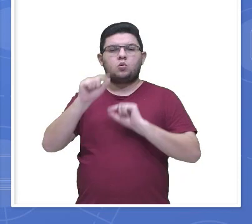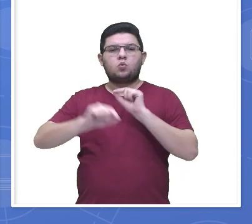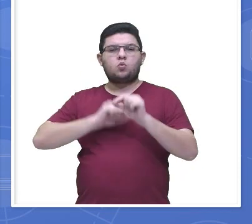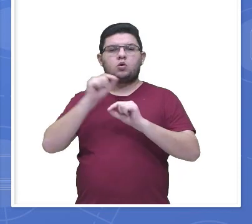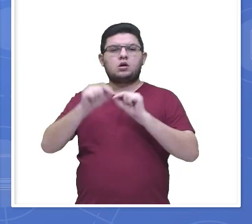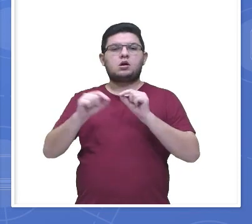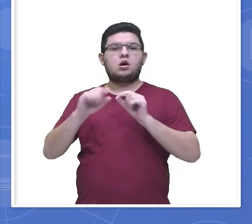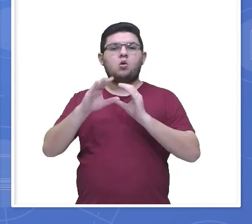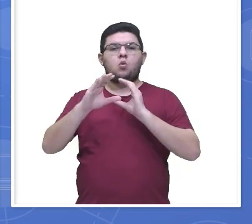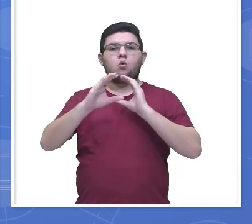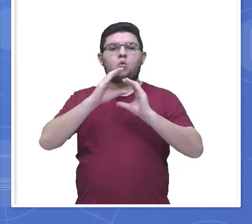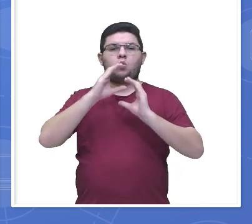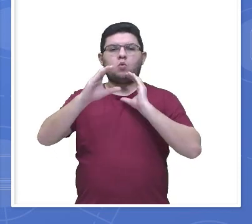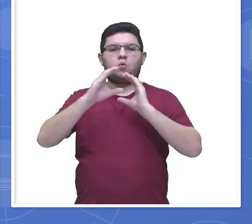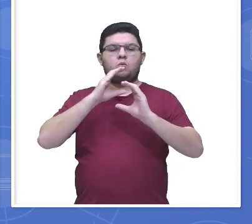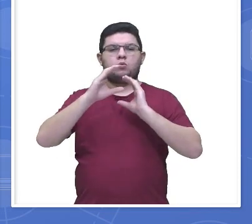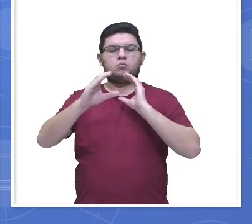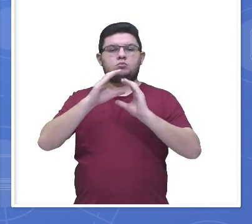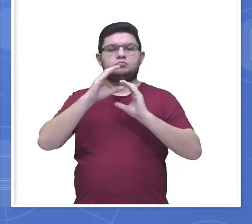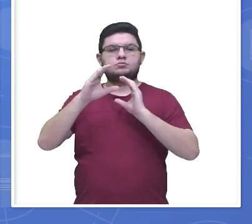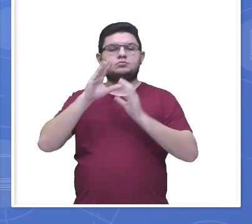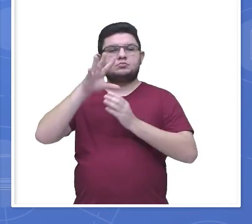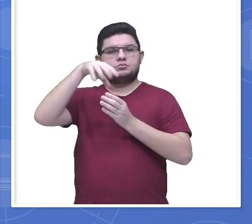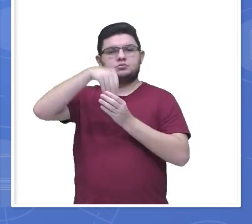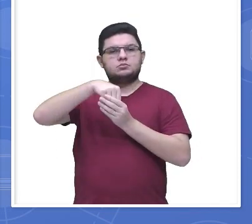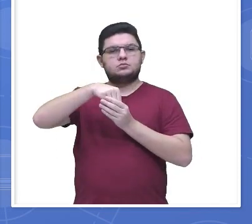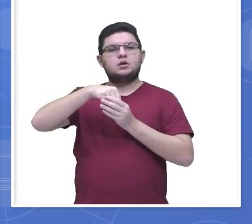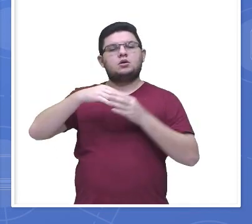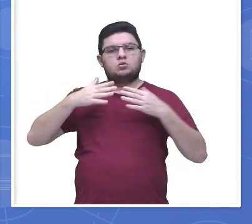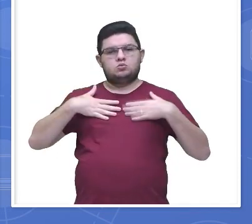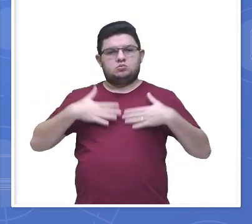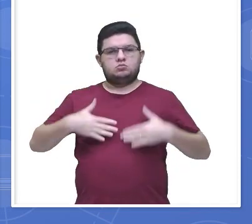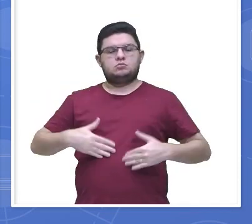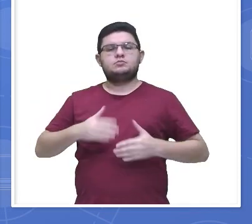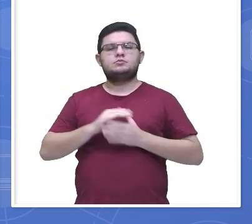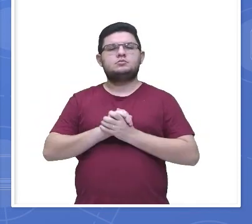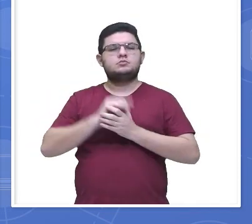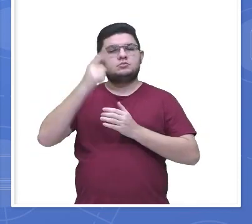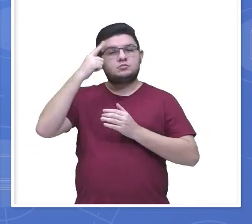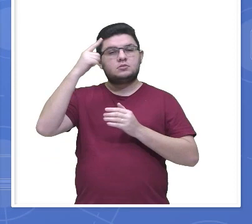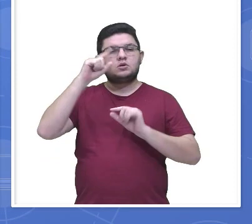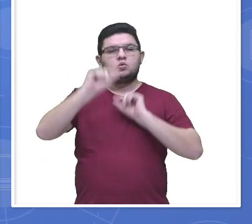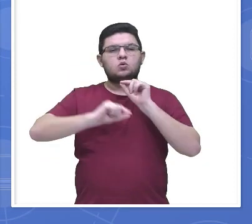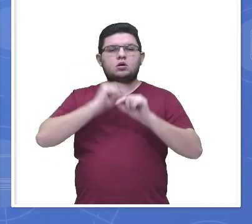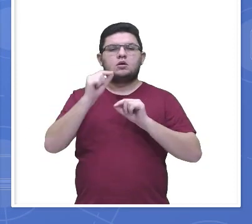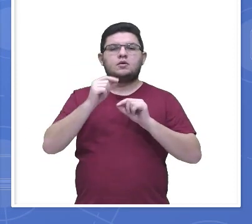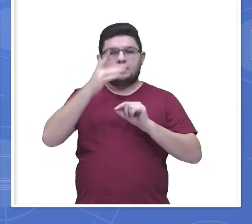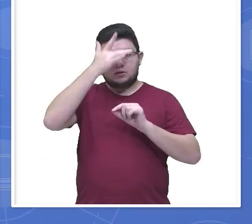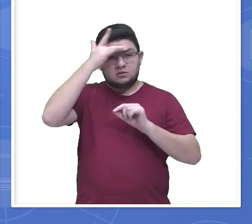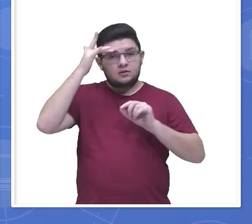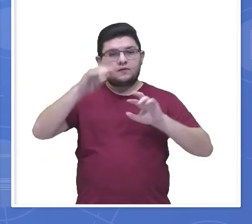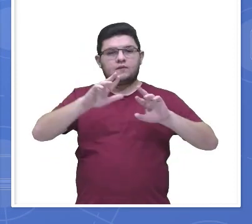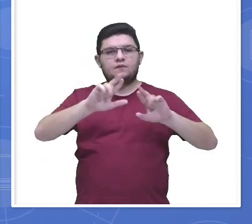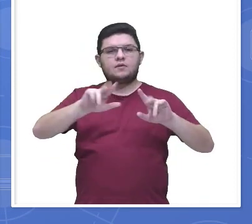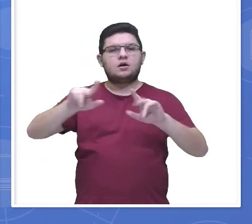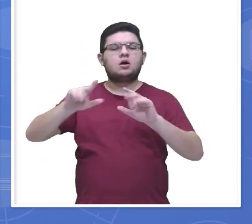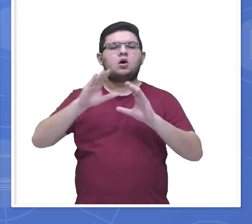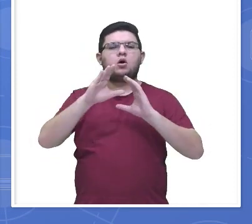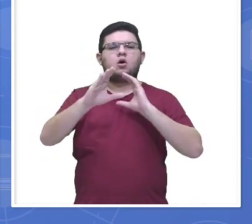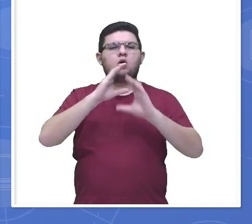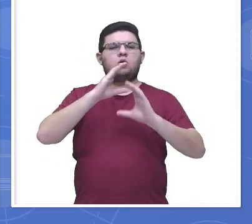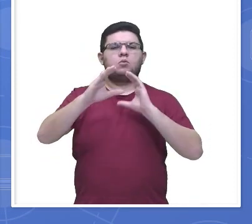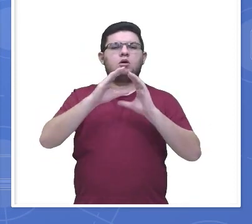organismo. Imaginem várias pessoas conectadas, vocês, por exemplo, nossos alunos, professores conectados ali no aplicativo Aula em